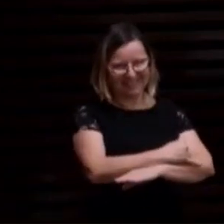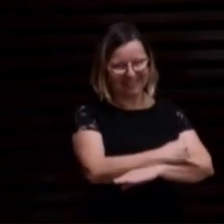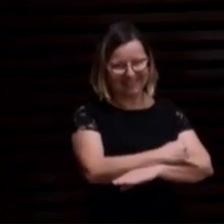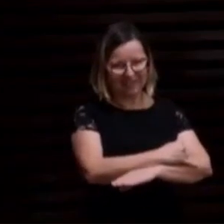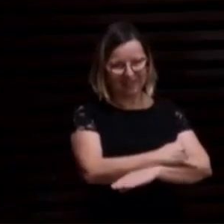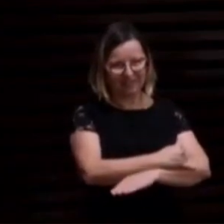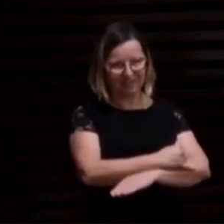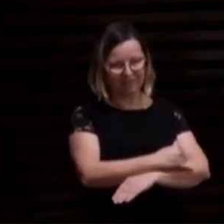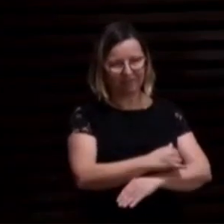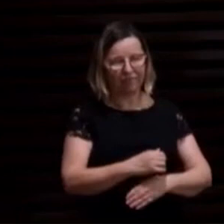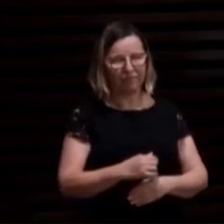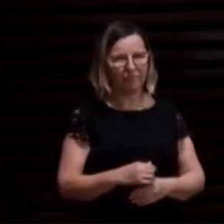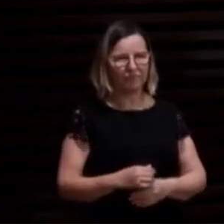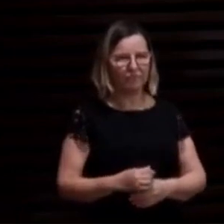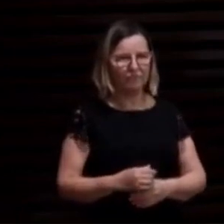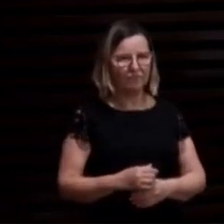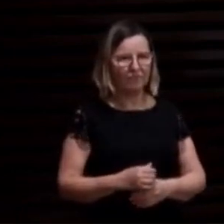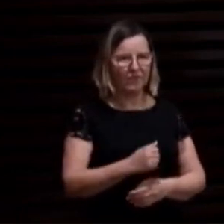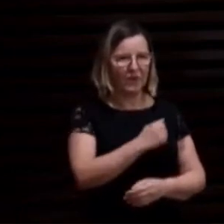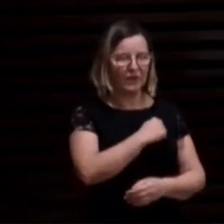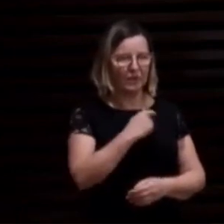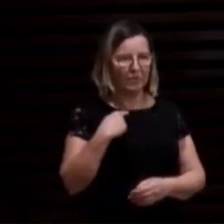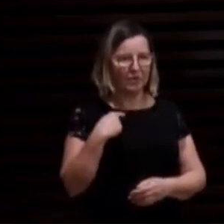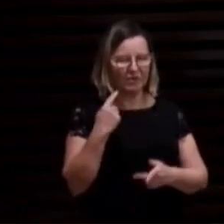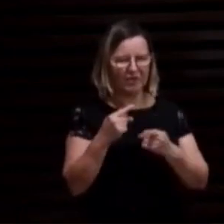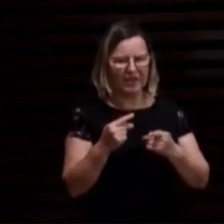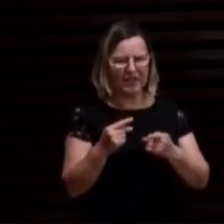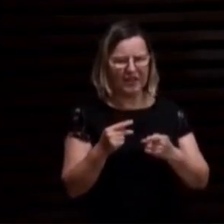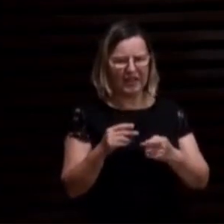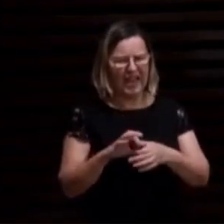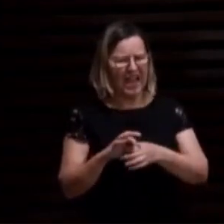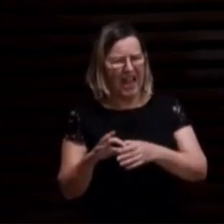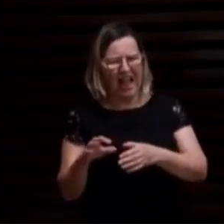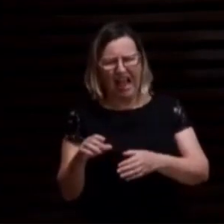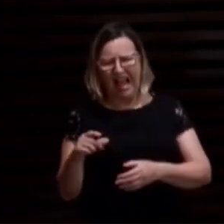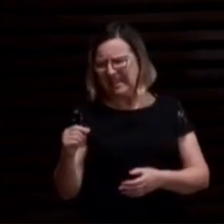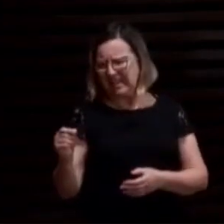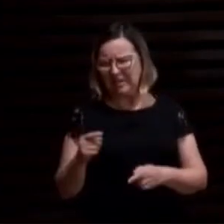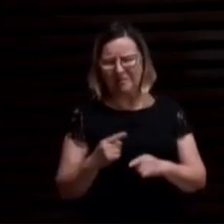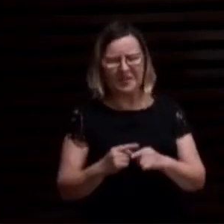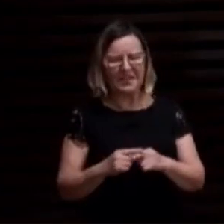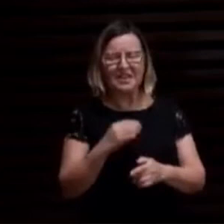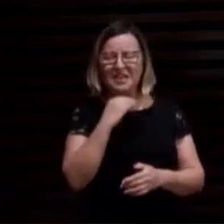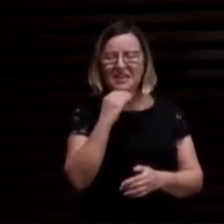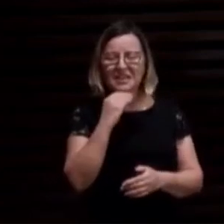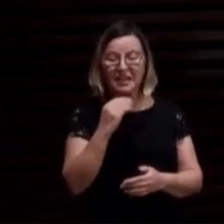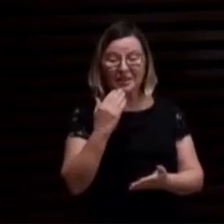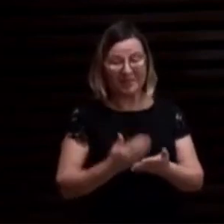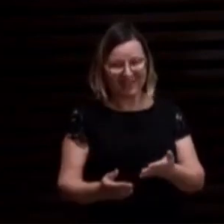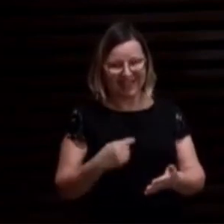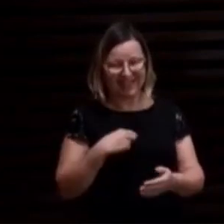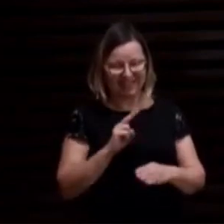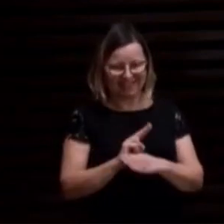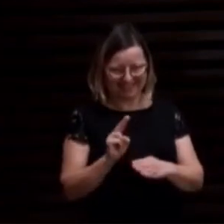Nenhum dos apóstolos, ele disse, deixa eles ir embora, porque nenhum deles vai se perder. E eu vou cuidar